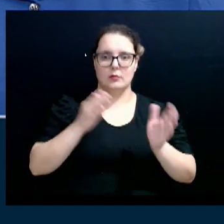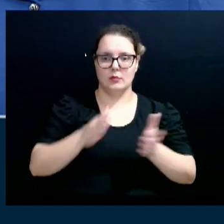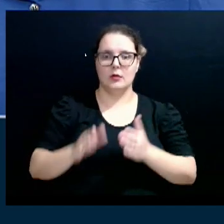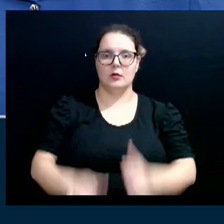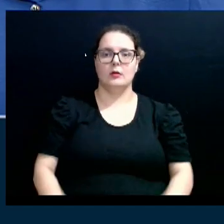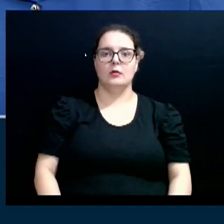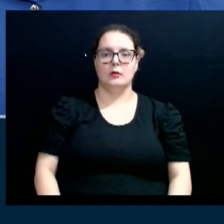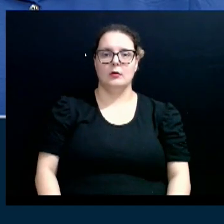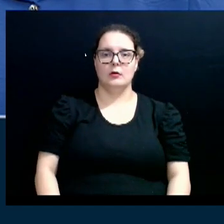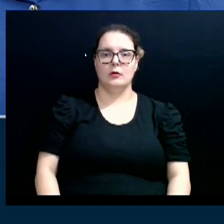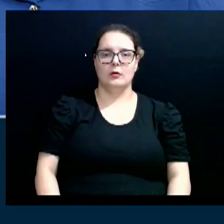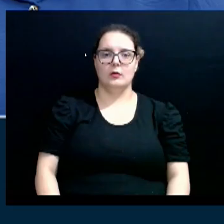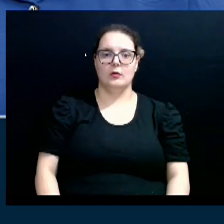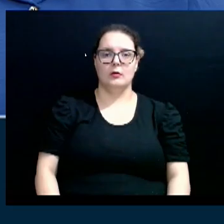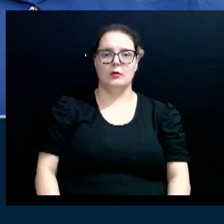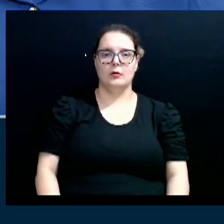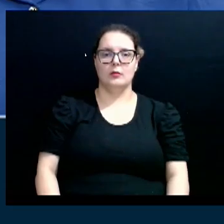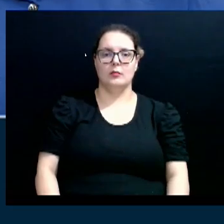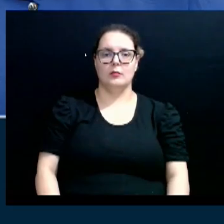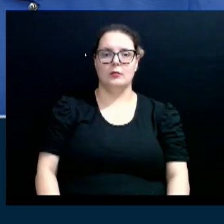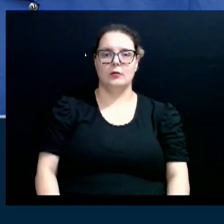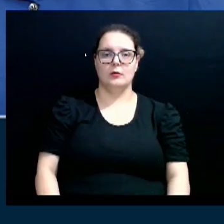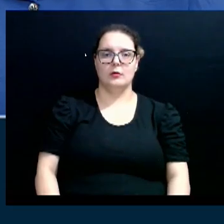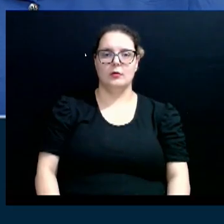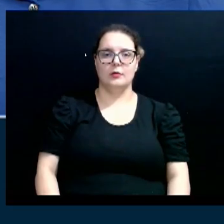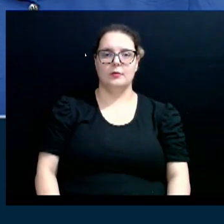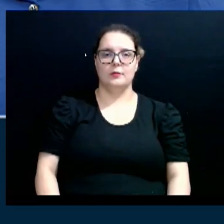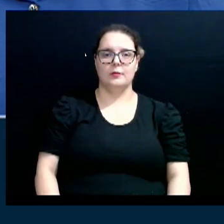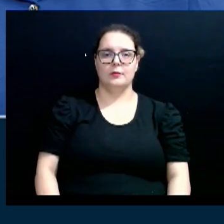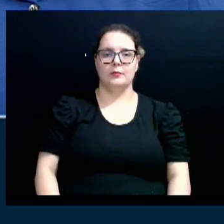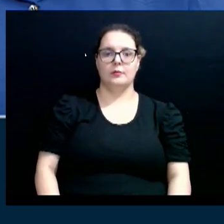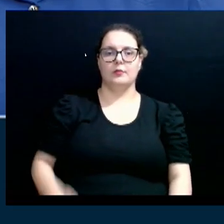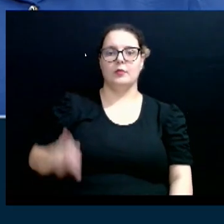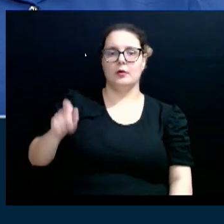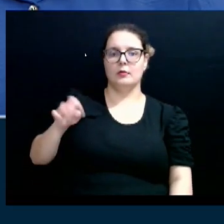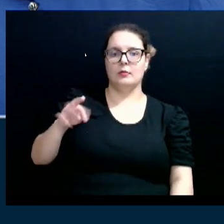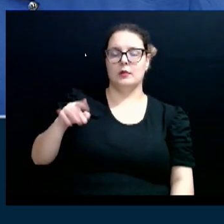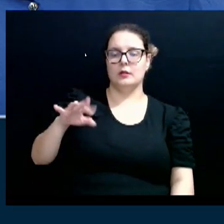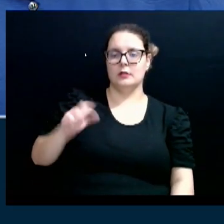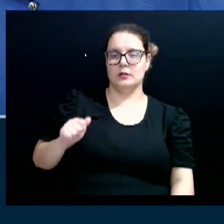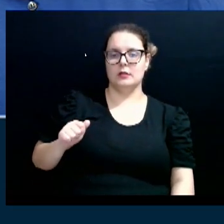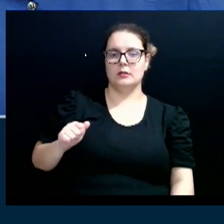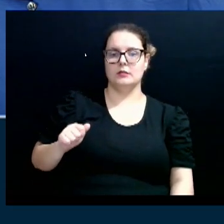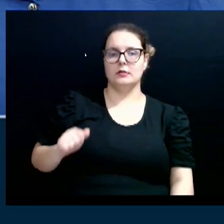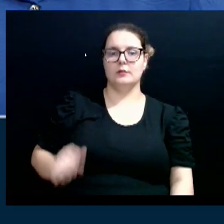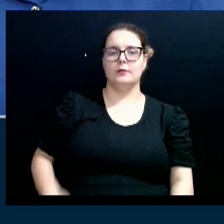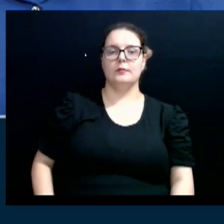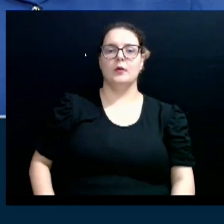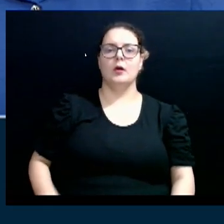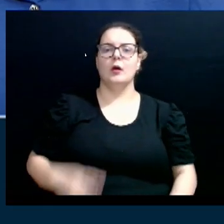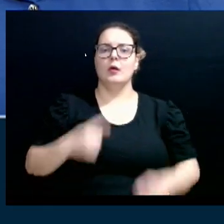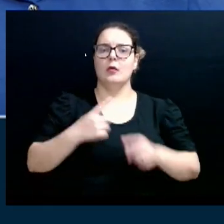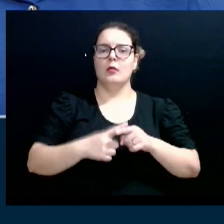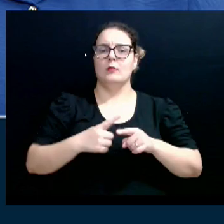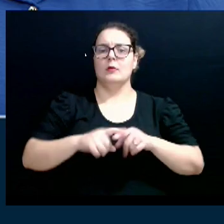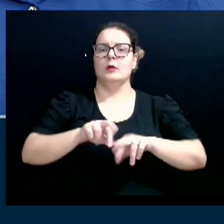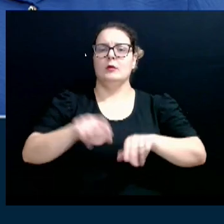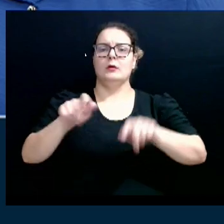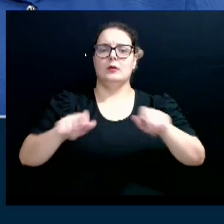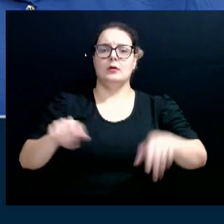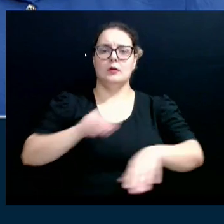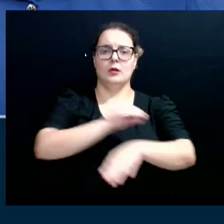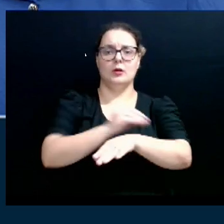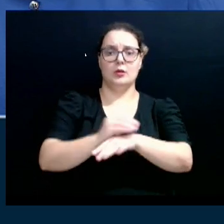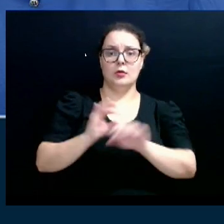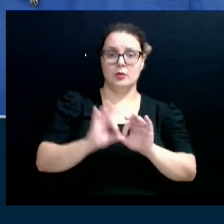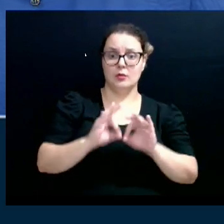gentileza, então, pode colocar na tela para gente a Patrícia Nogueira, do Jardim Proença. Por que tantas pessoas que cuidam de familiares